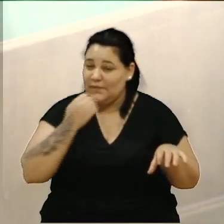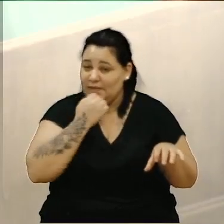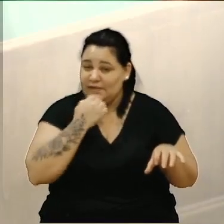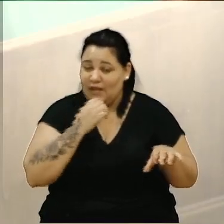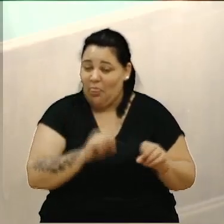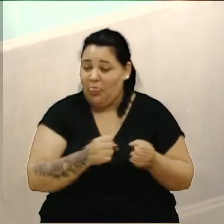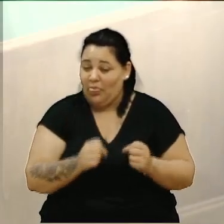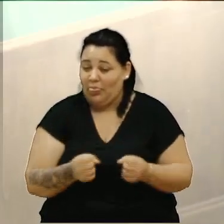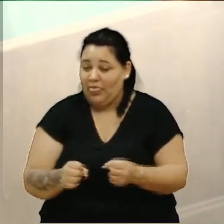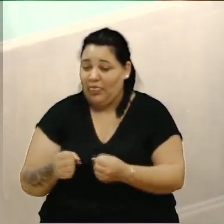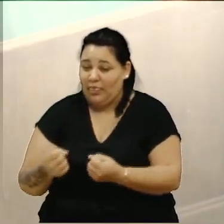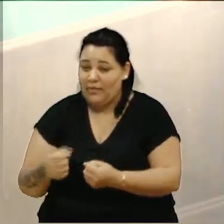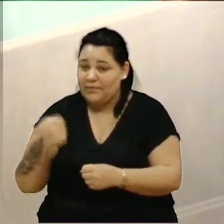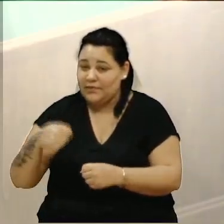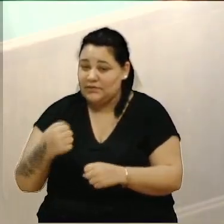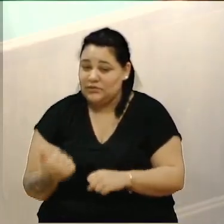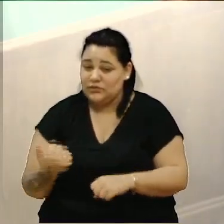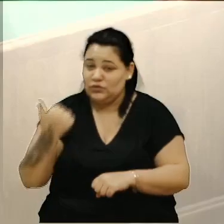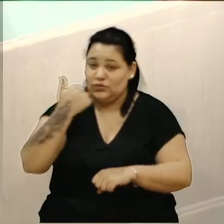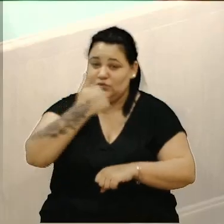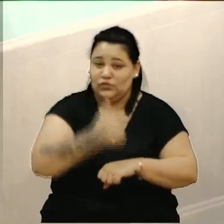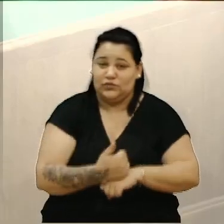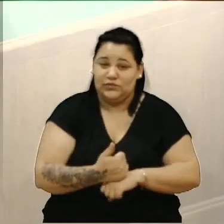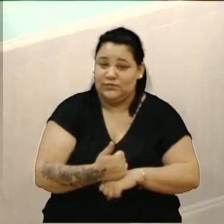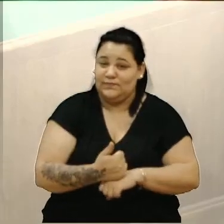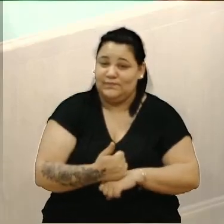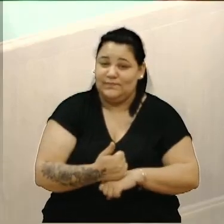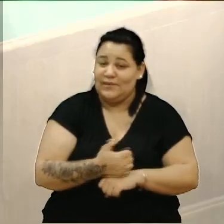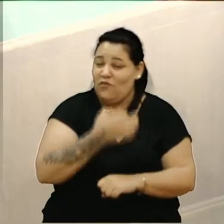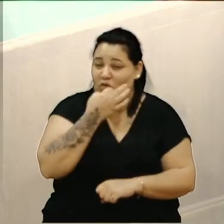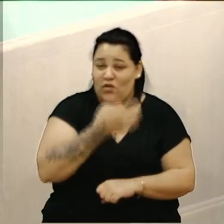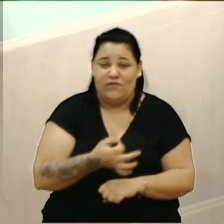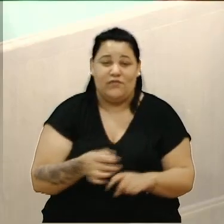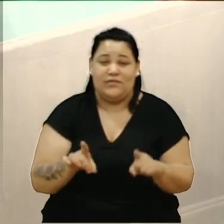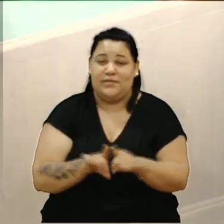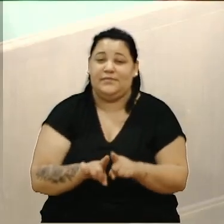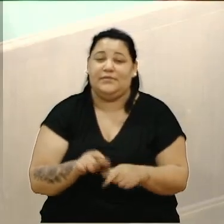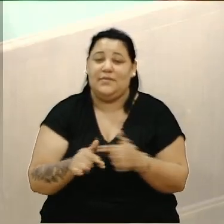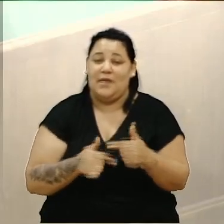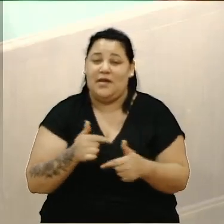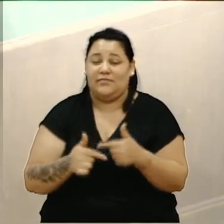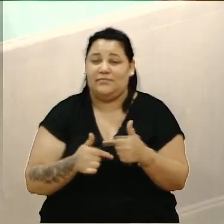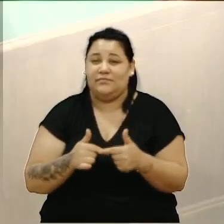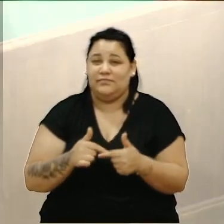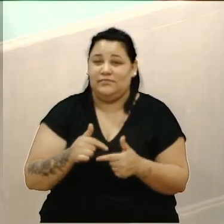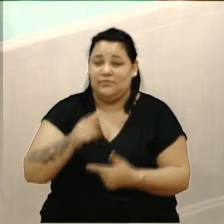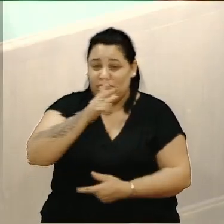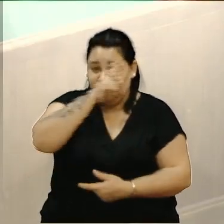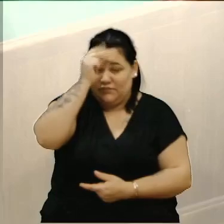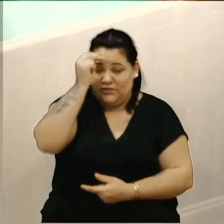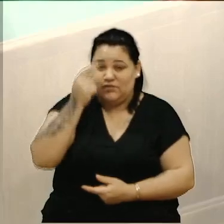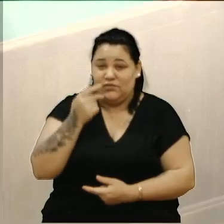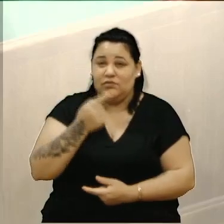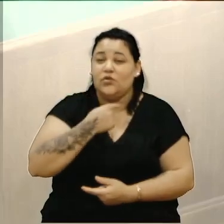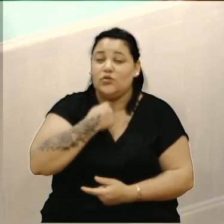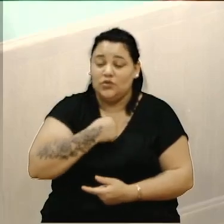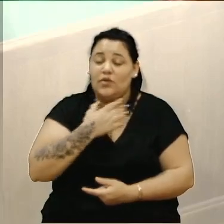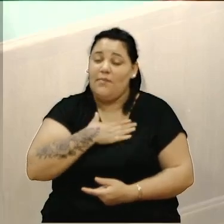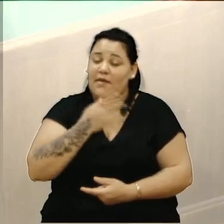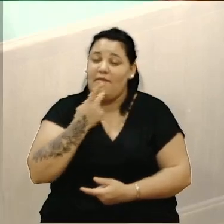danificadas e que a recolocação estava de péssima qualidade, o prefeito gostou da minha